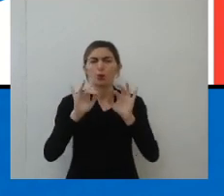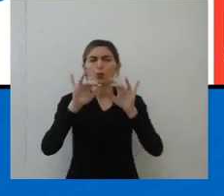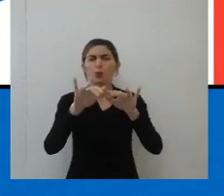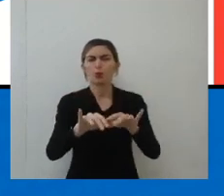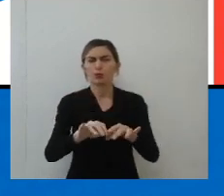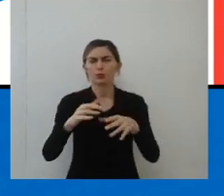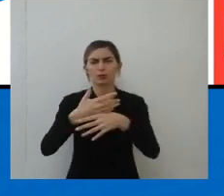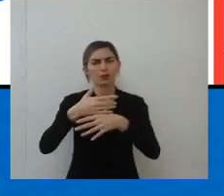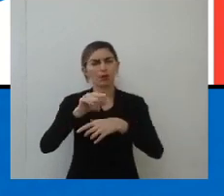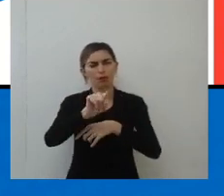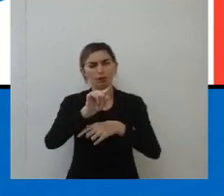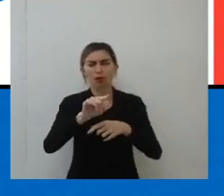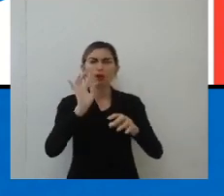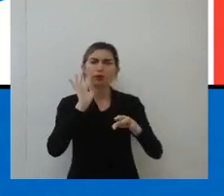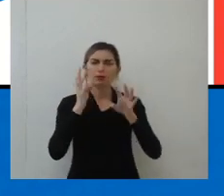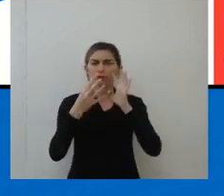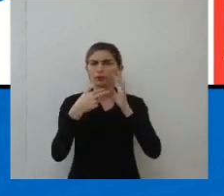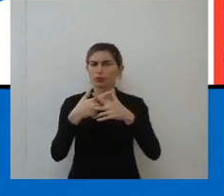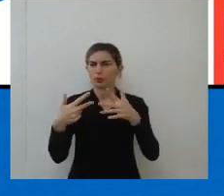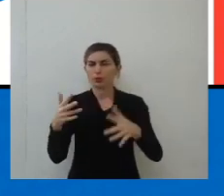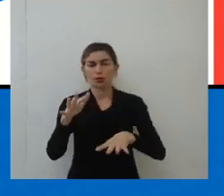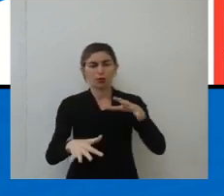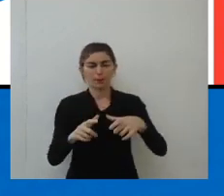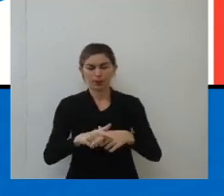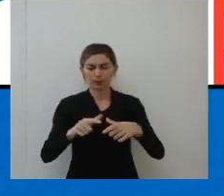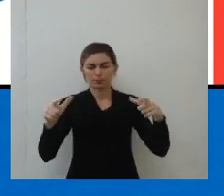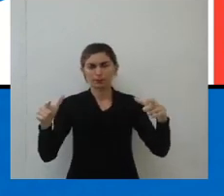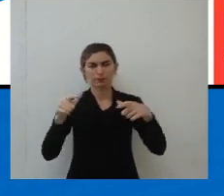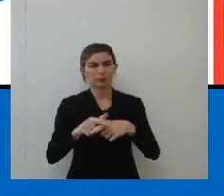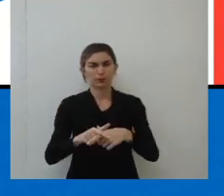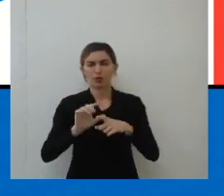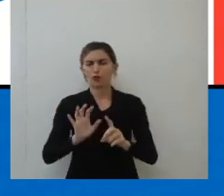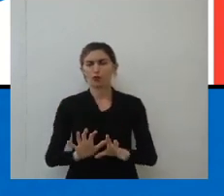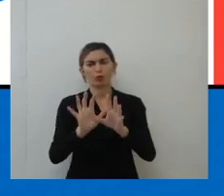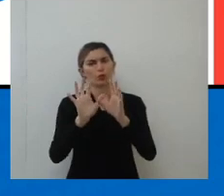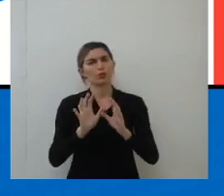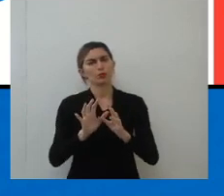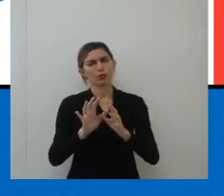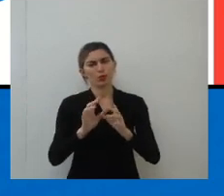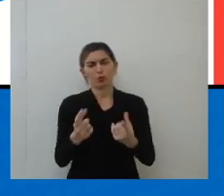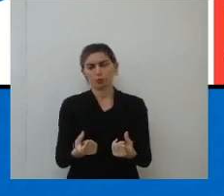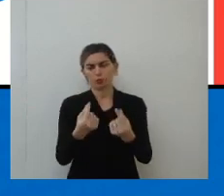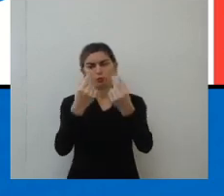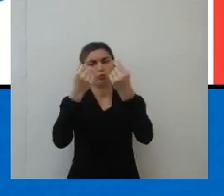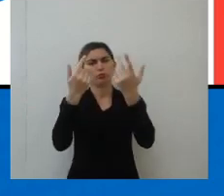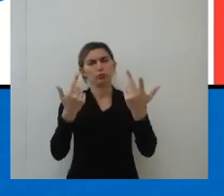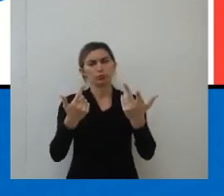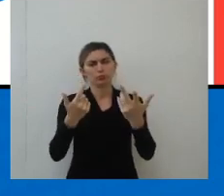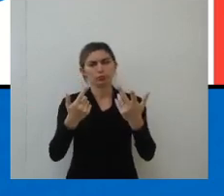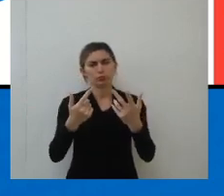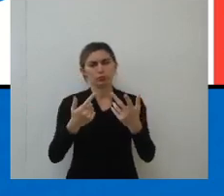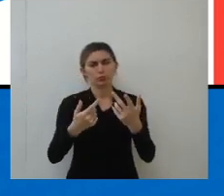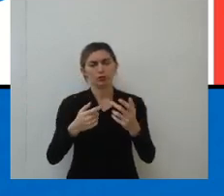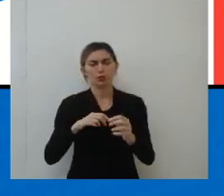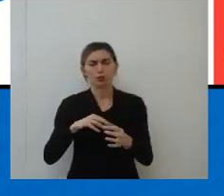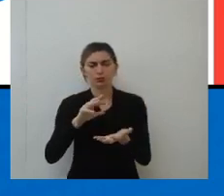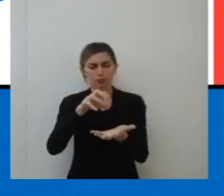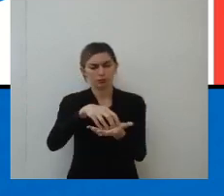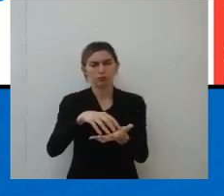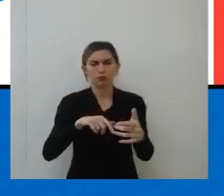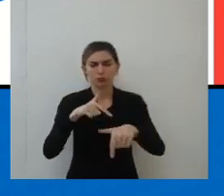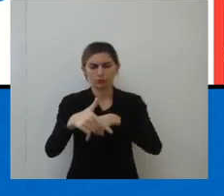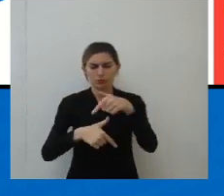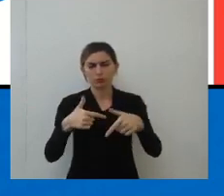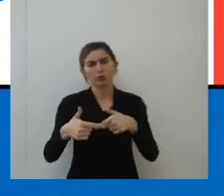de Salgueiro. Então, dependendo do tamanho e da influência do poder econômico e do poder de implantação de